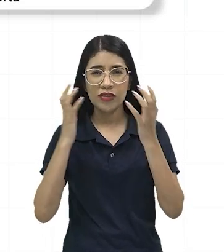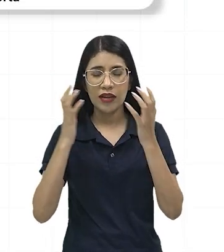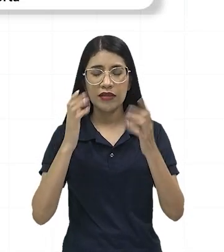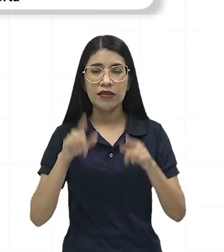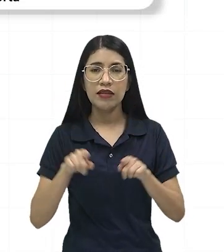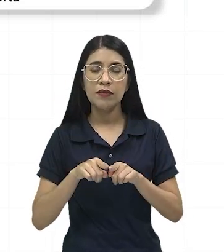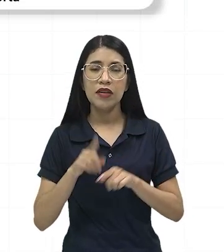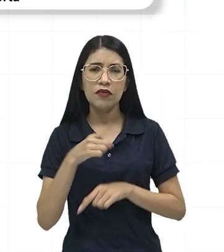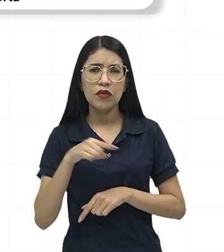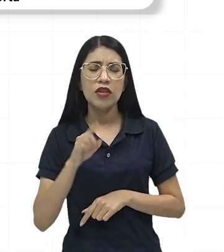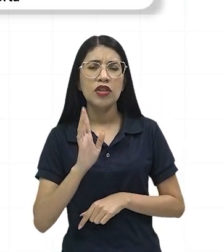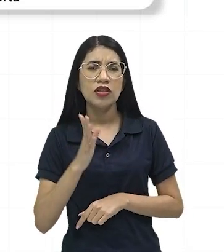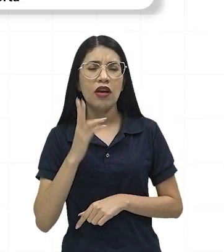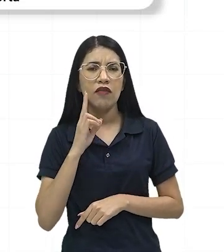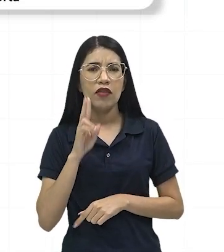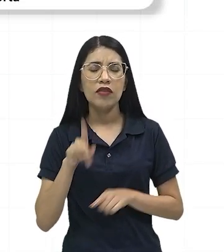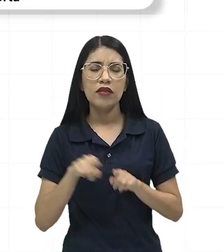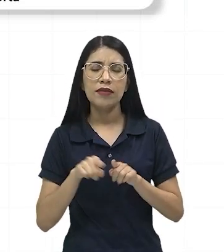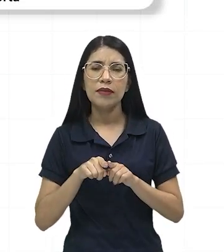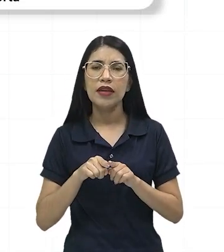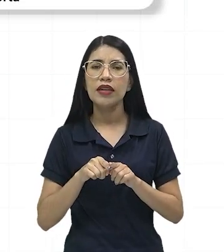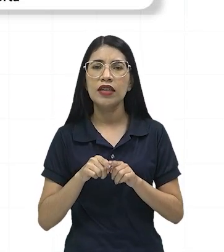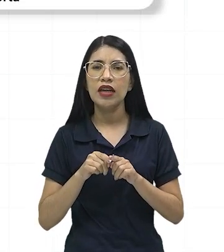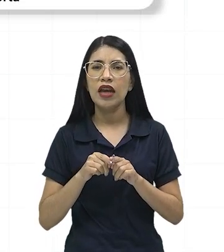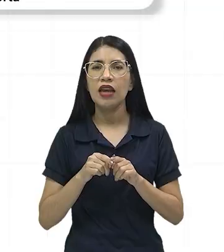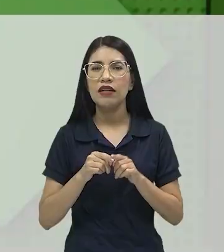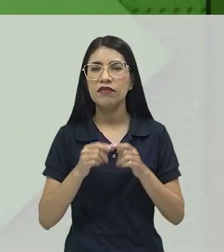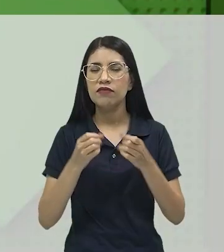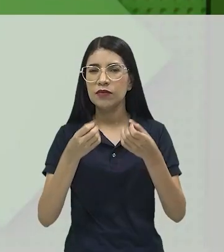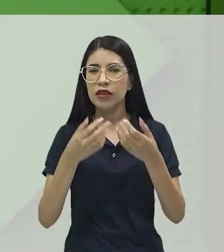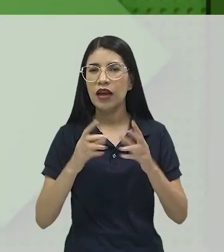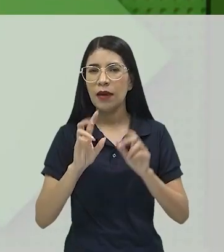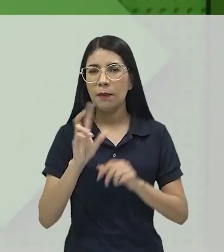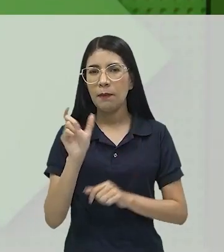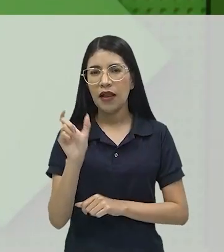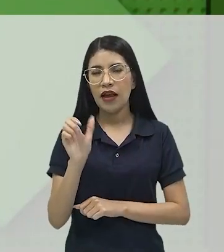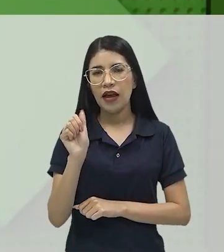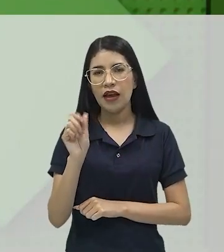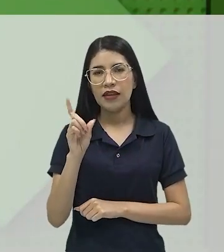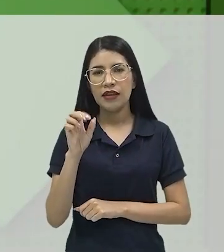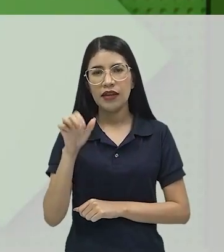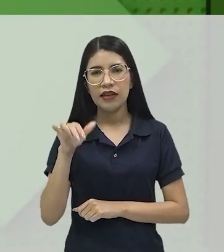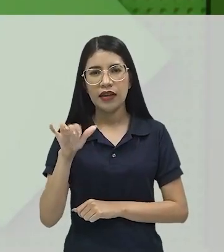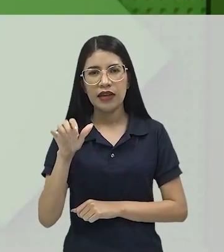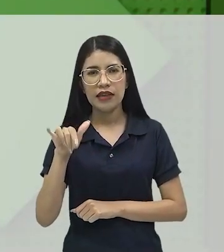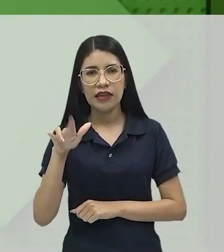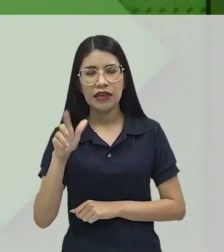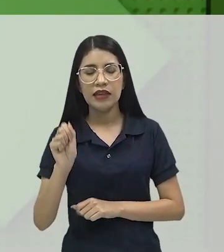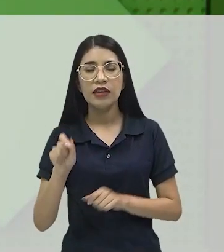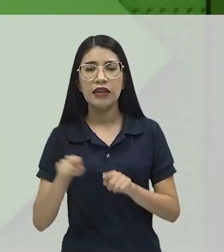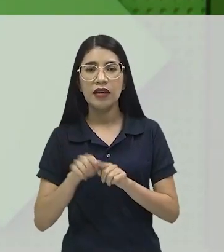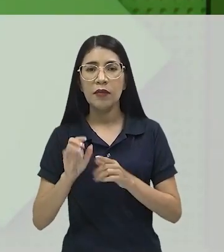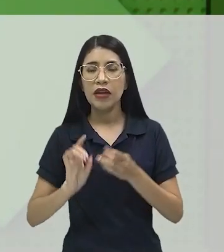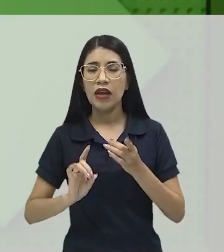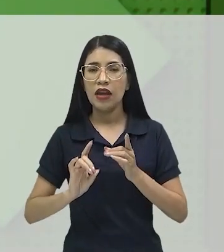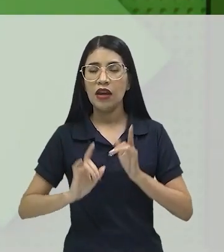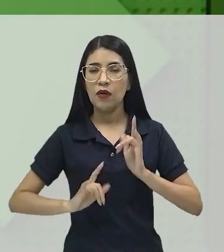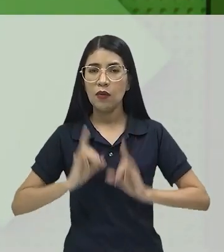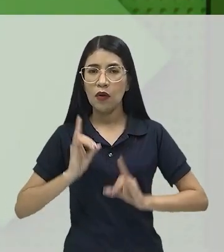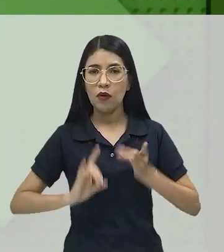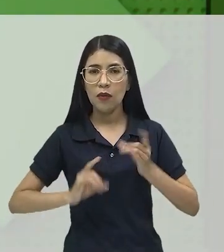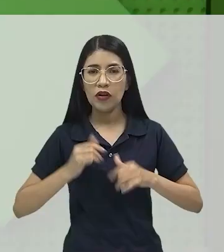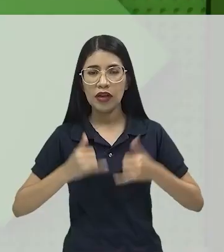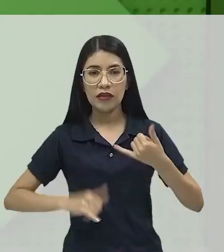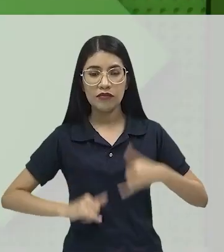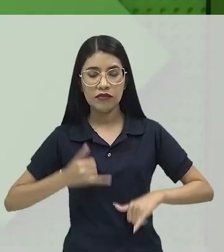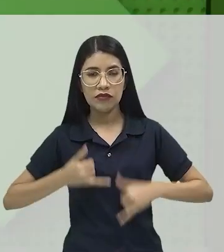E com certeza, gente, vocês já ouviram falar em adrenalina, né? Vocês sabiam que a adrenalina é um hormônio? É um